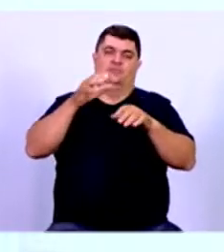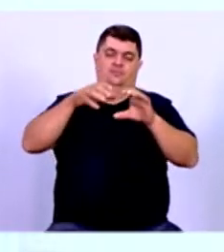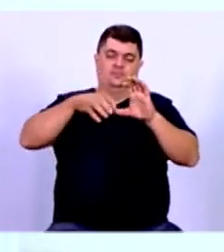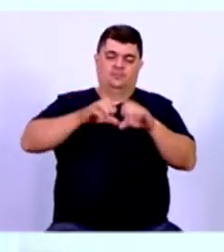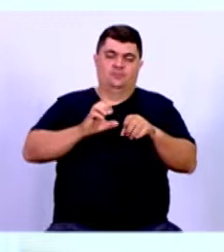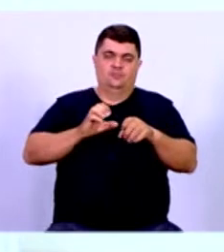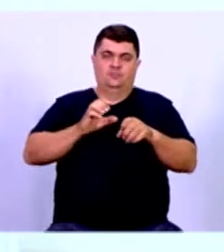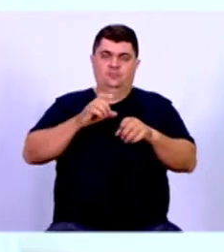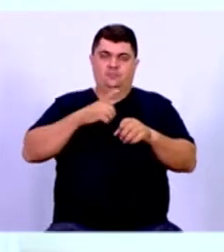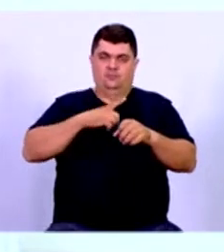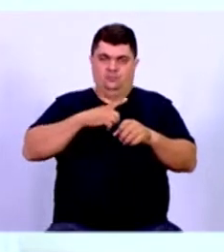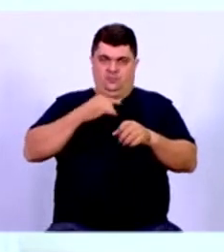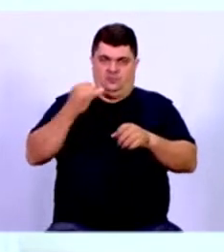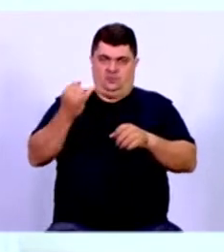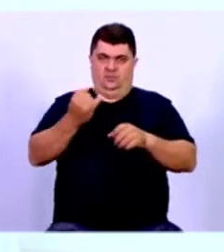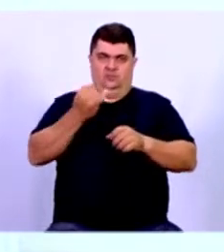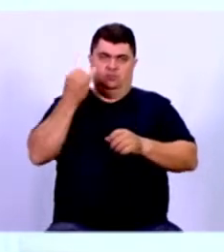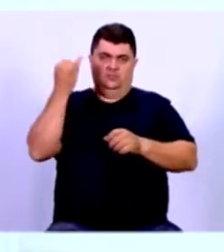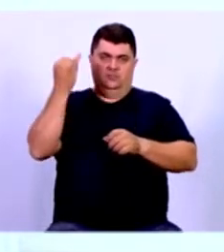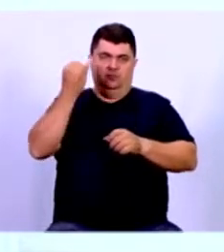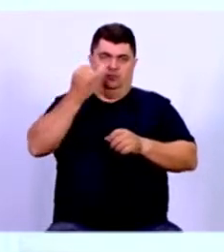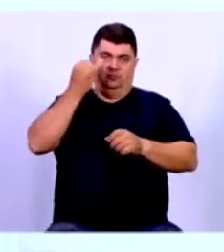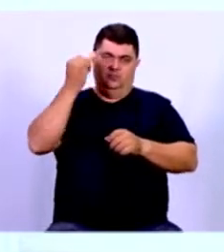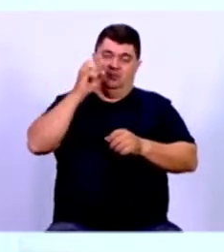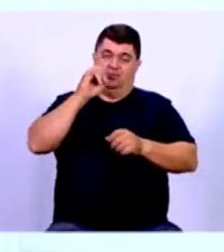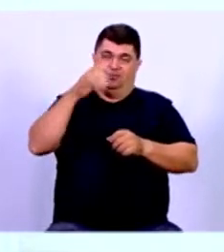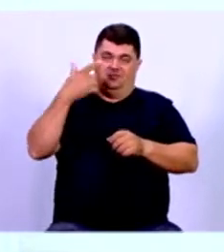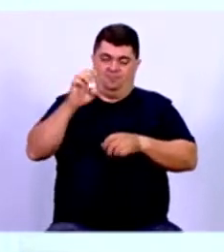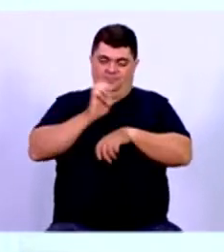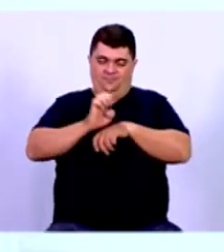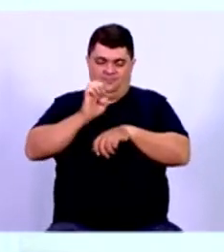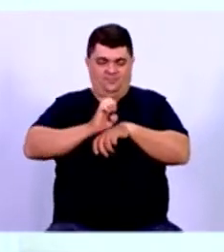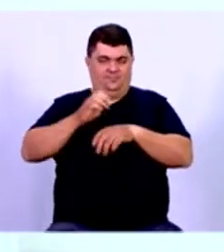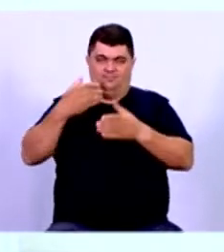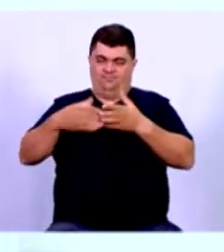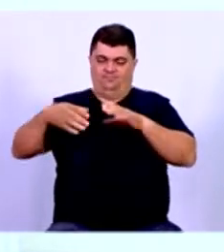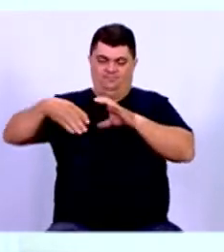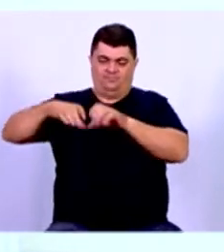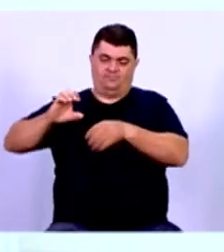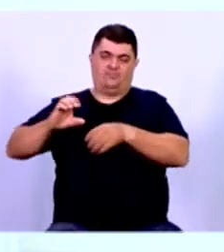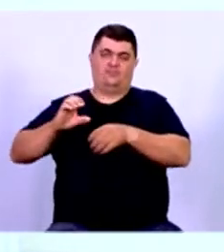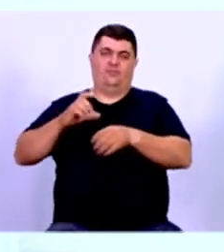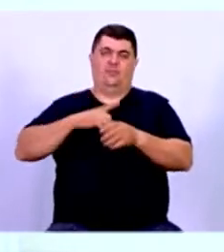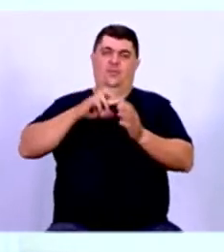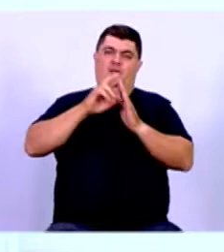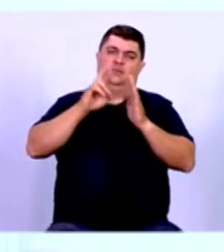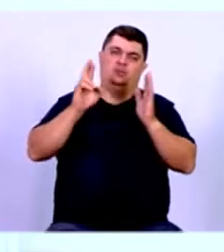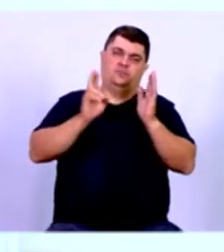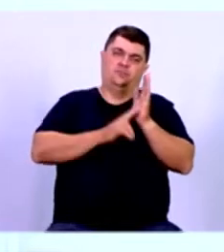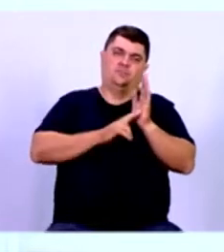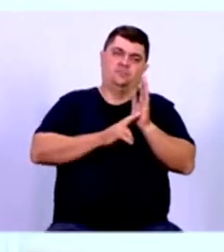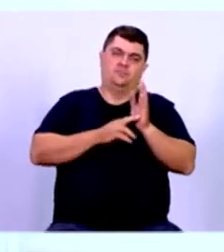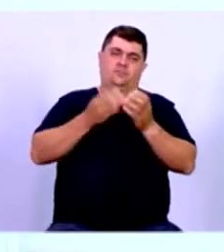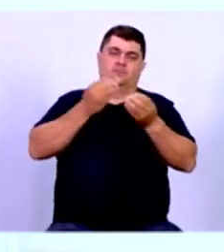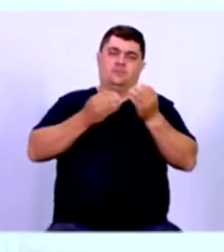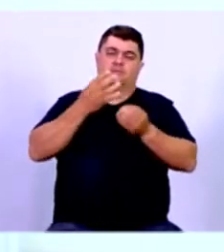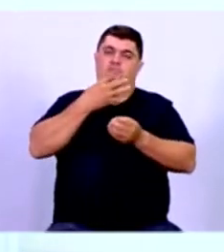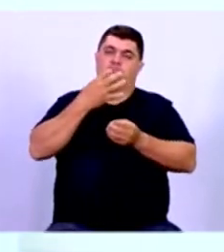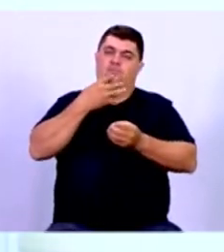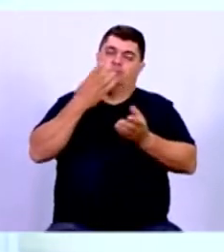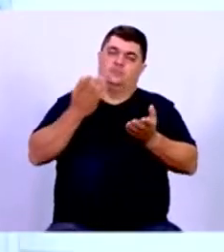é condição para você obter o seu certificado. E ele tem várias regulamentações. Vejamos quais são